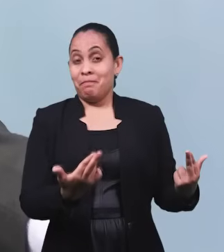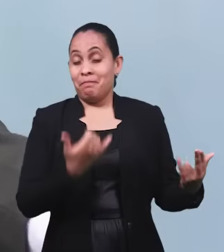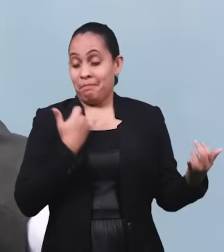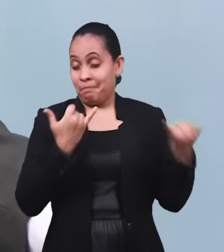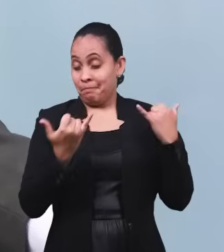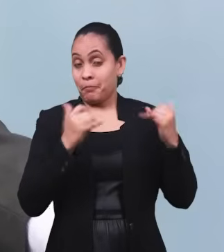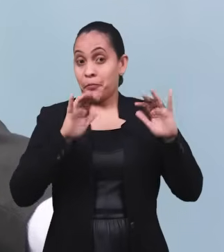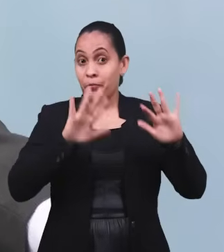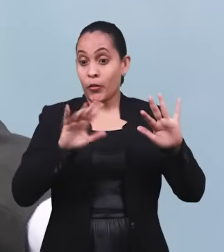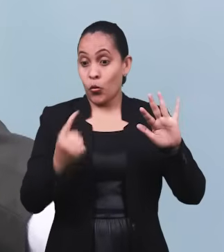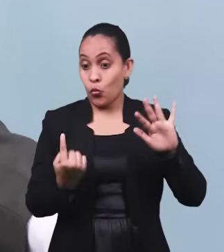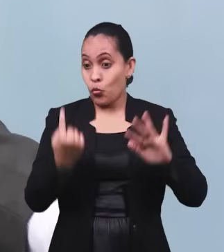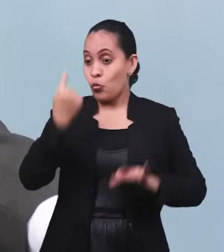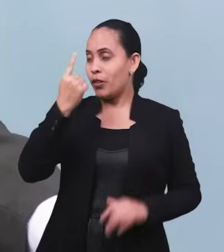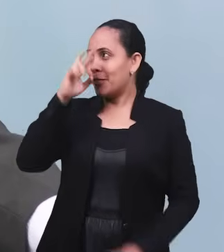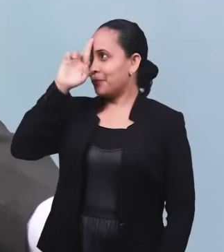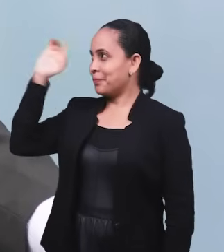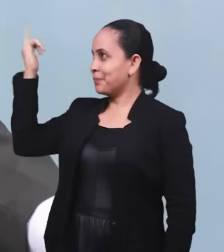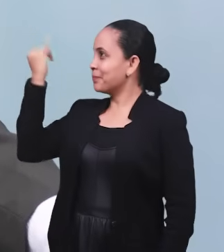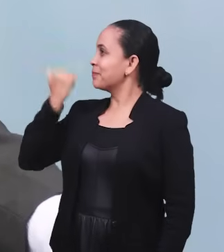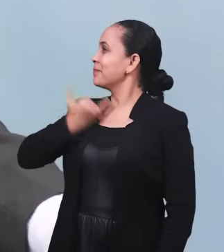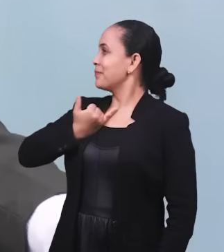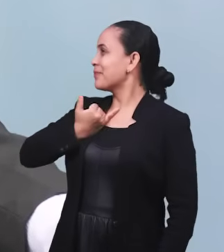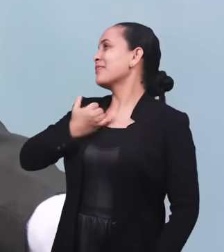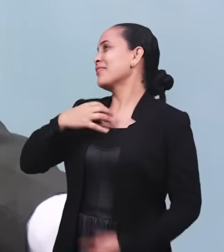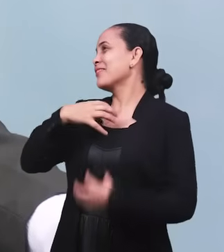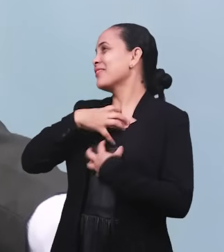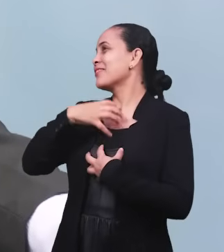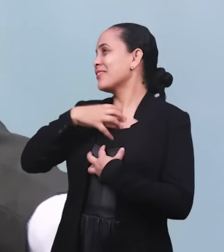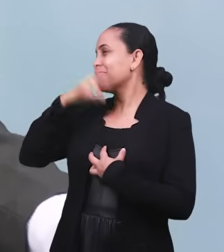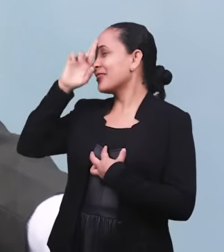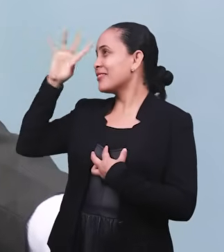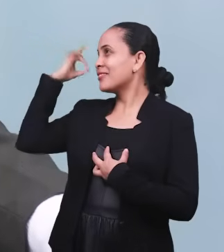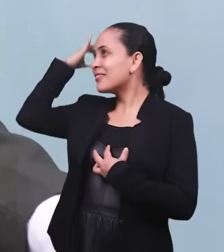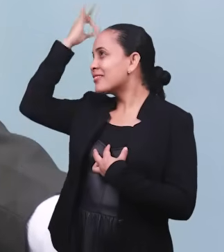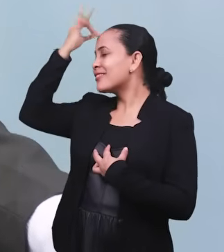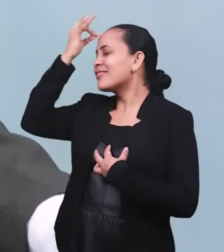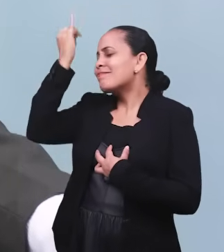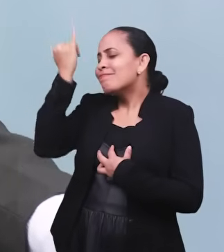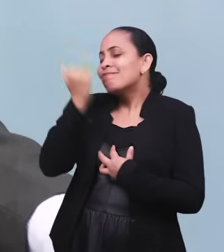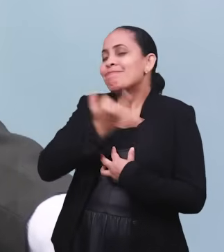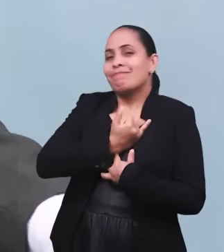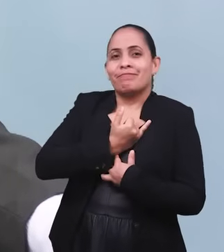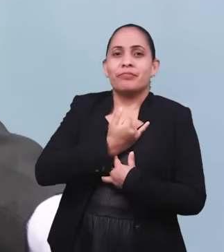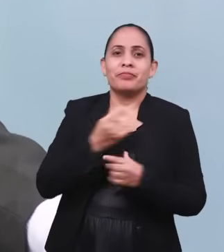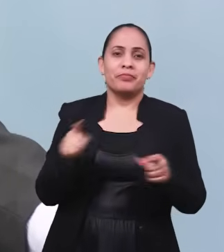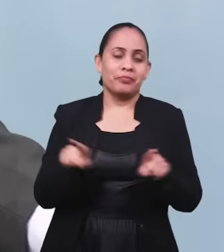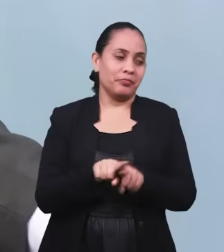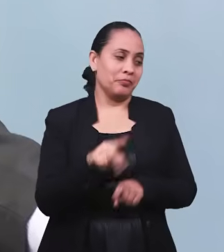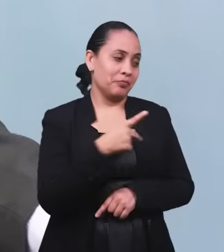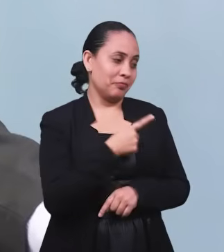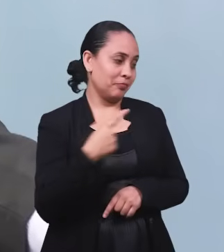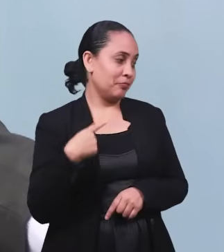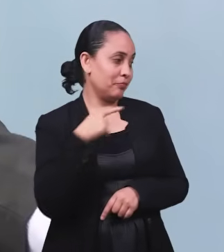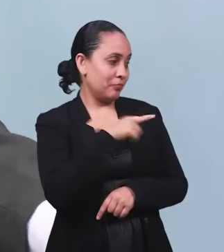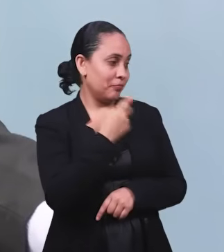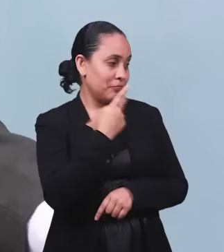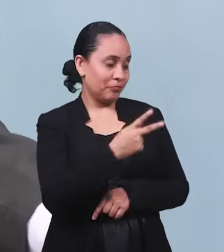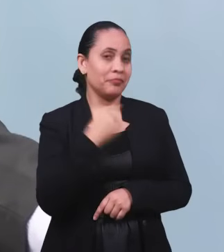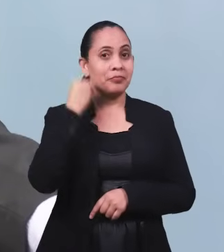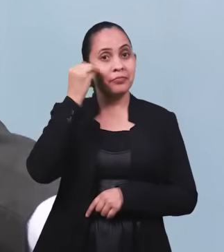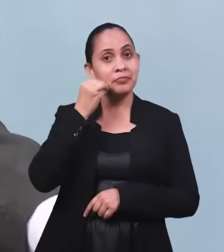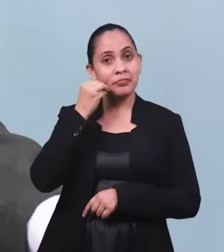só voz que nós ouvimos, que é a voz do Senhor, que é a voz do Espírito Santo, né? O pastor Humberto citou aqui a experiência de